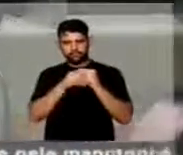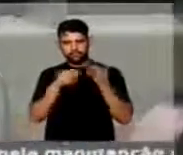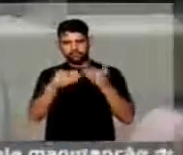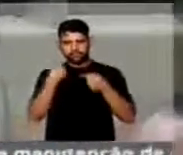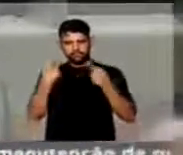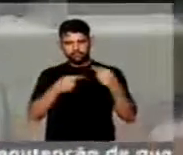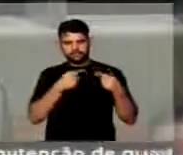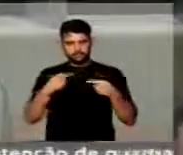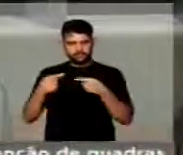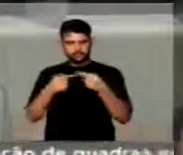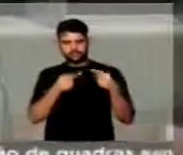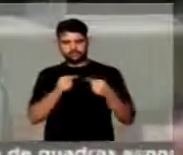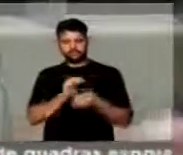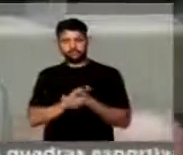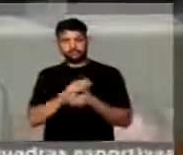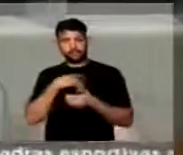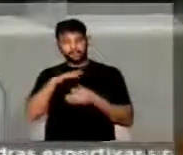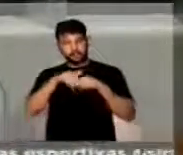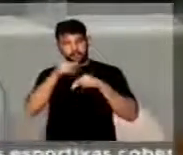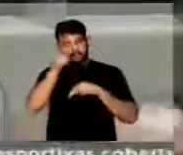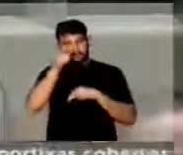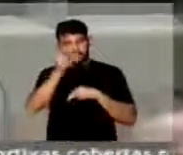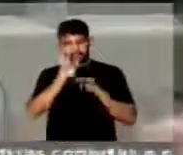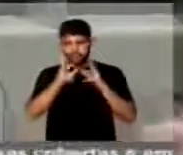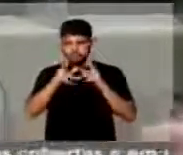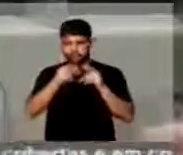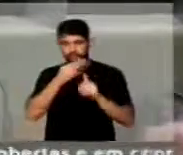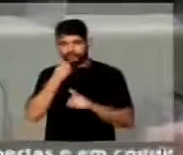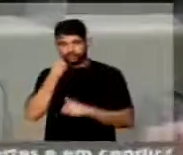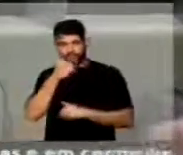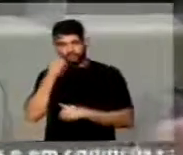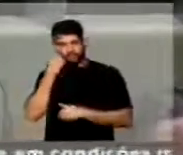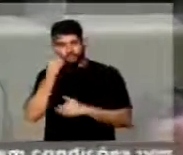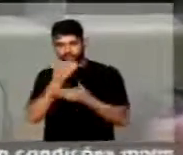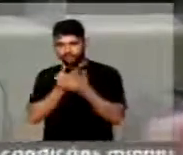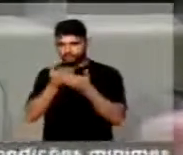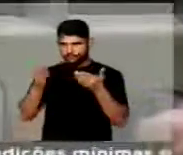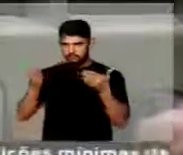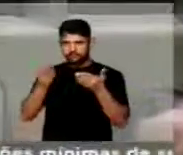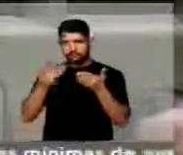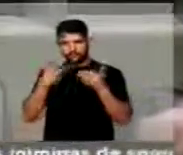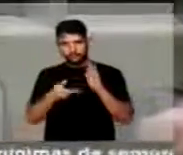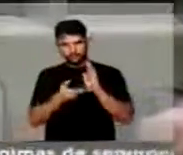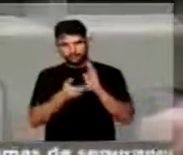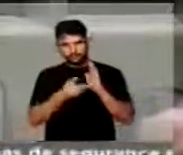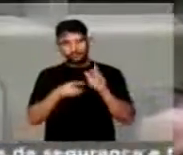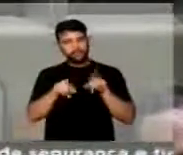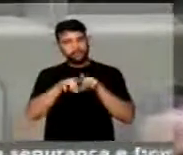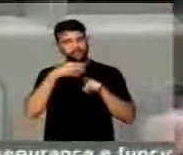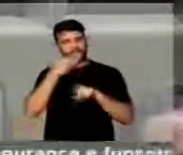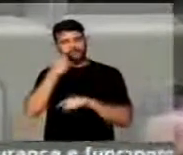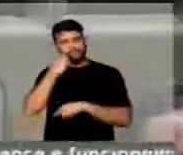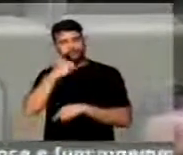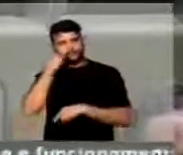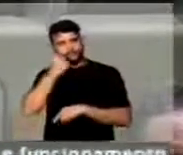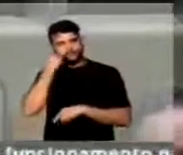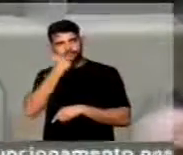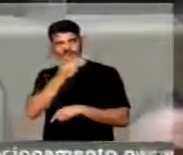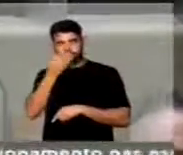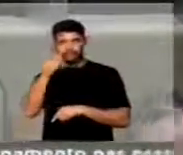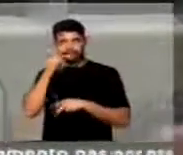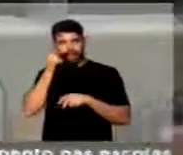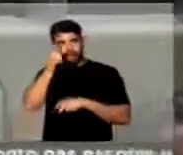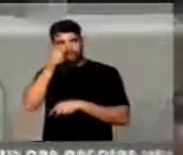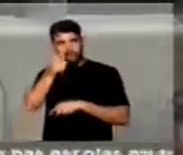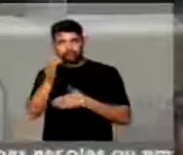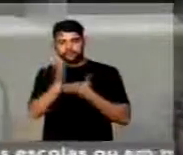nessa discussão, chamando a atenção de todas as deputadas e deputados dessa casa, senadoras e